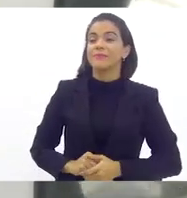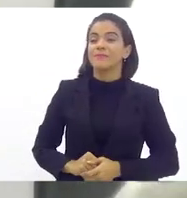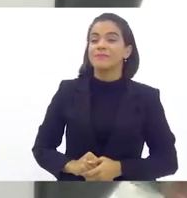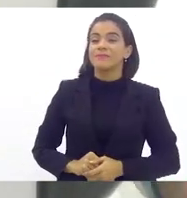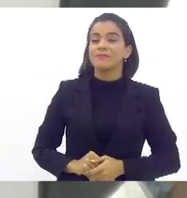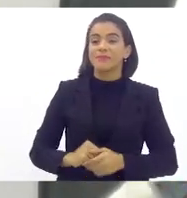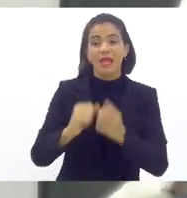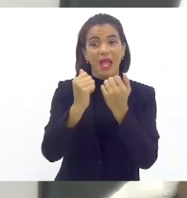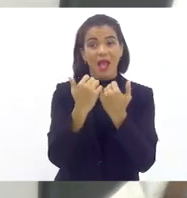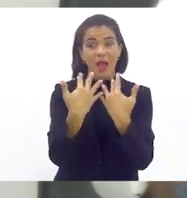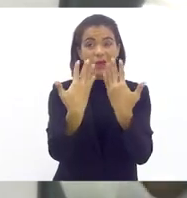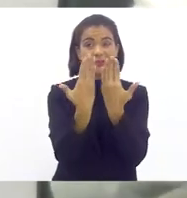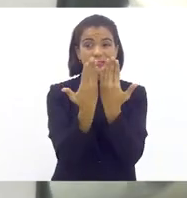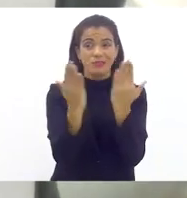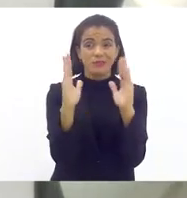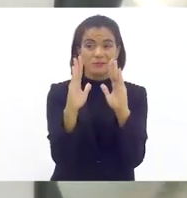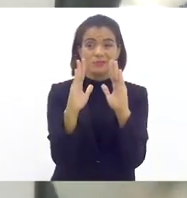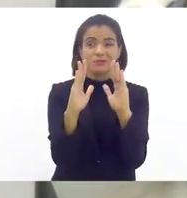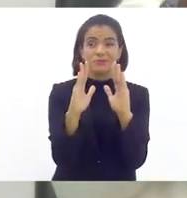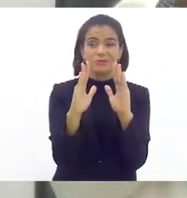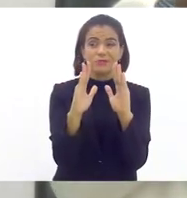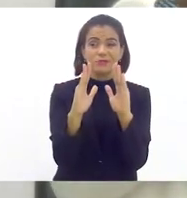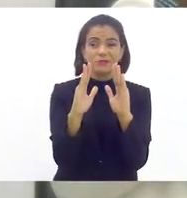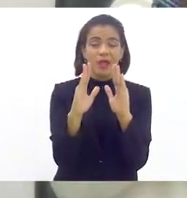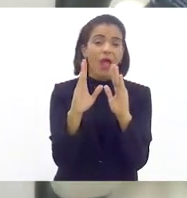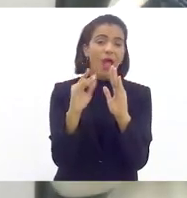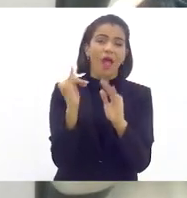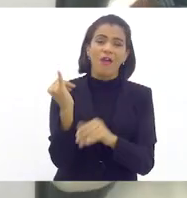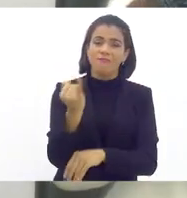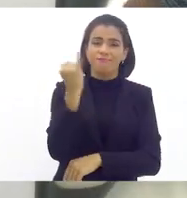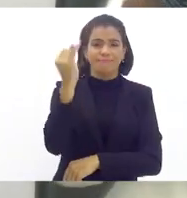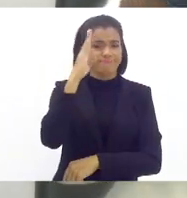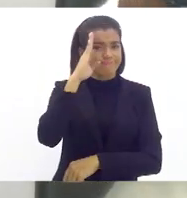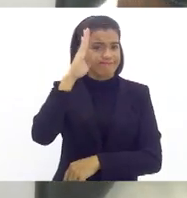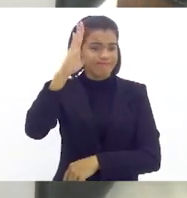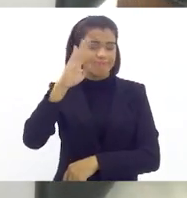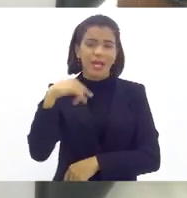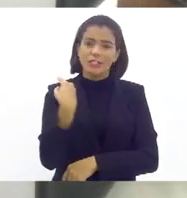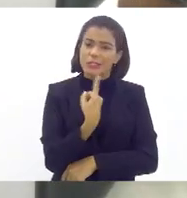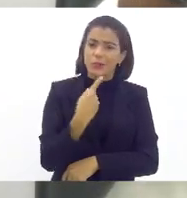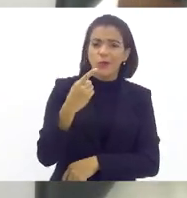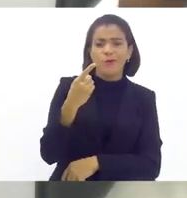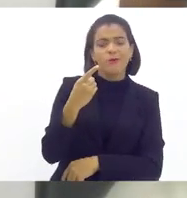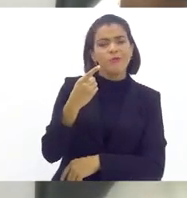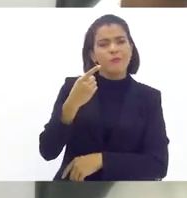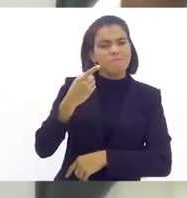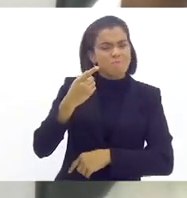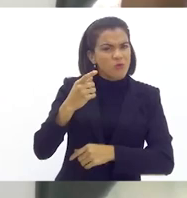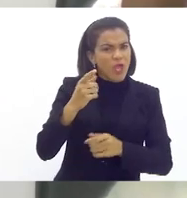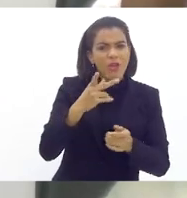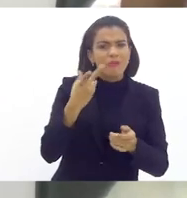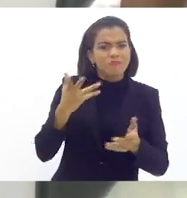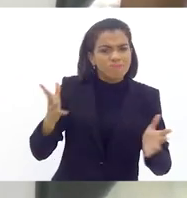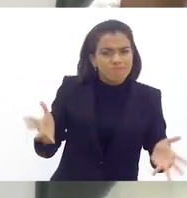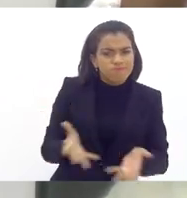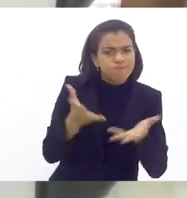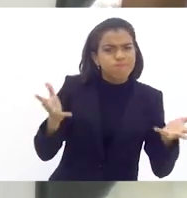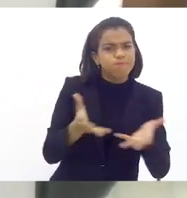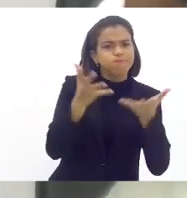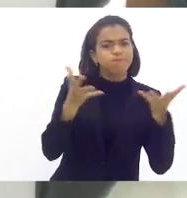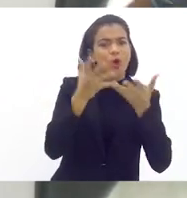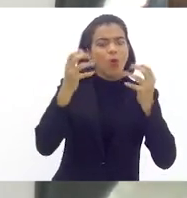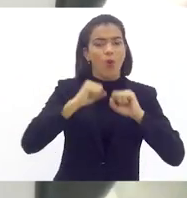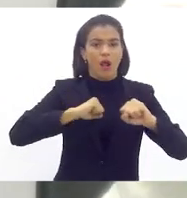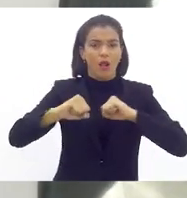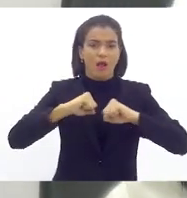audiências públicas como essa são fundamentais principalmente para a gente utilizar como um potencializador de uma luta